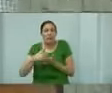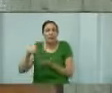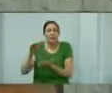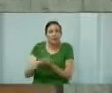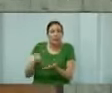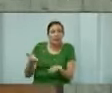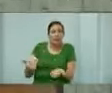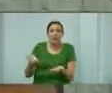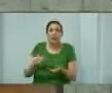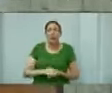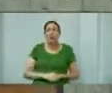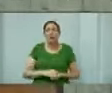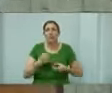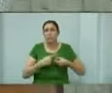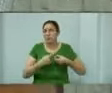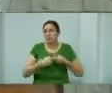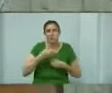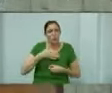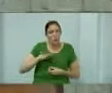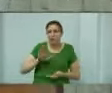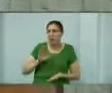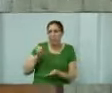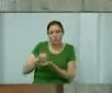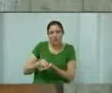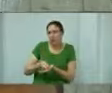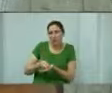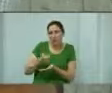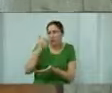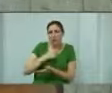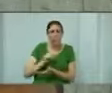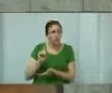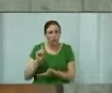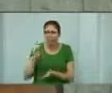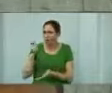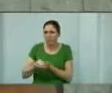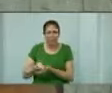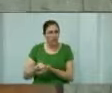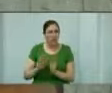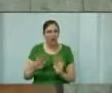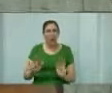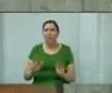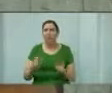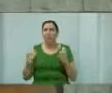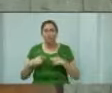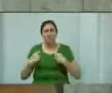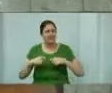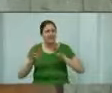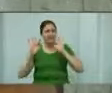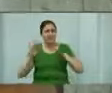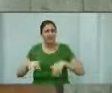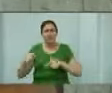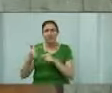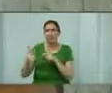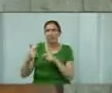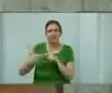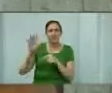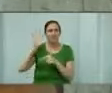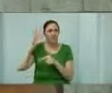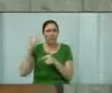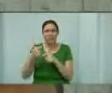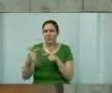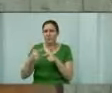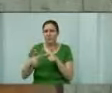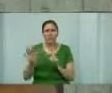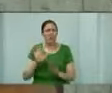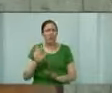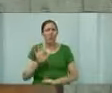E o município não queria pagar, e não quer pagar, e eu acho que não vai pagar. Então nós temos que desatar este nó, porque não é justo, a